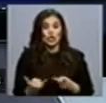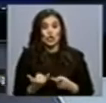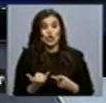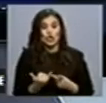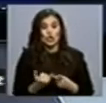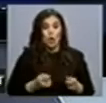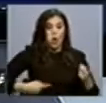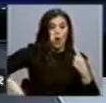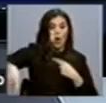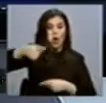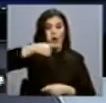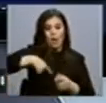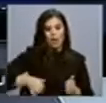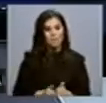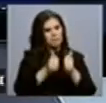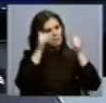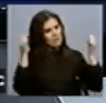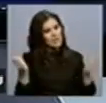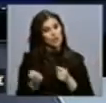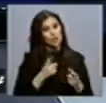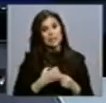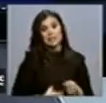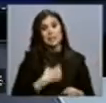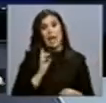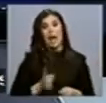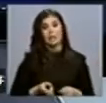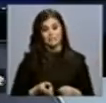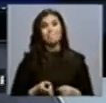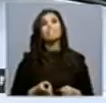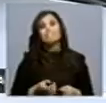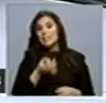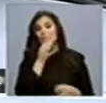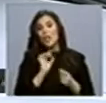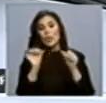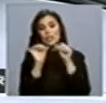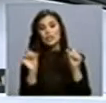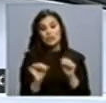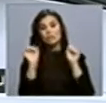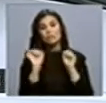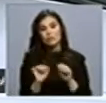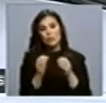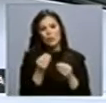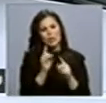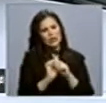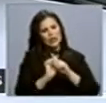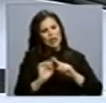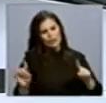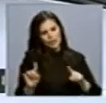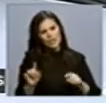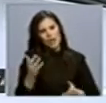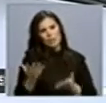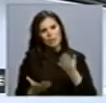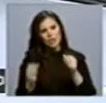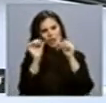mais distante de Próxima Centauri. Isto quer dizer que estamos a falar de um sistema, afinal, muito diferente do próprio Sistema